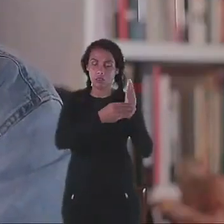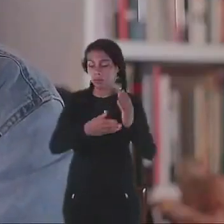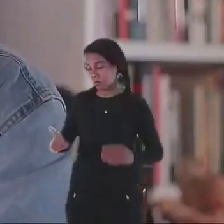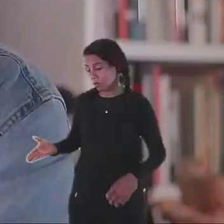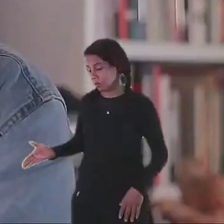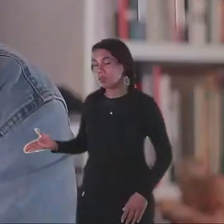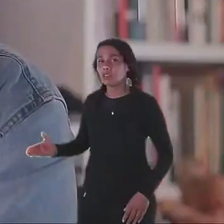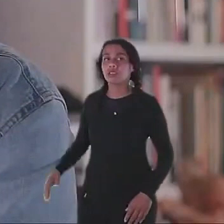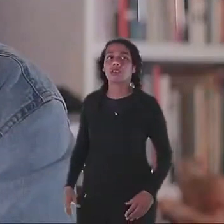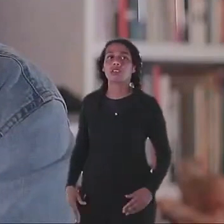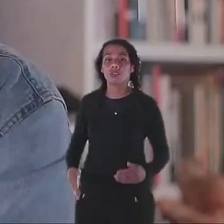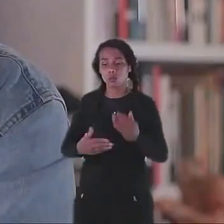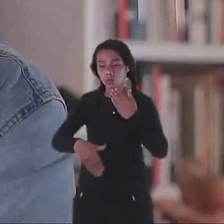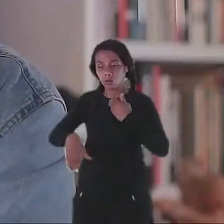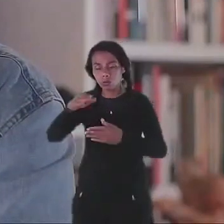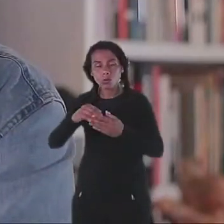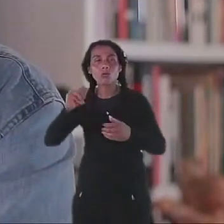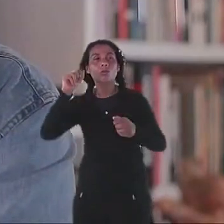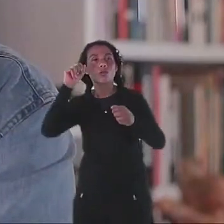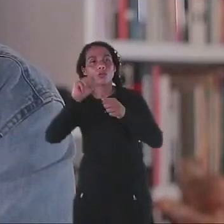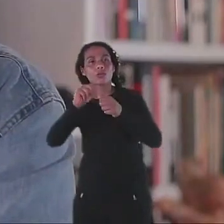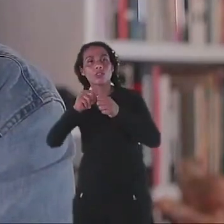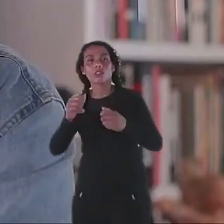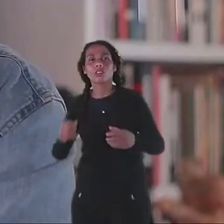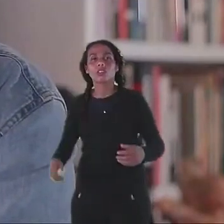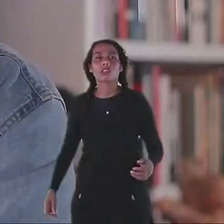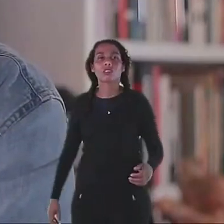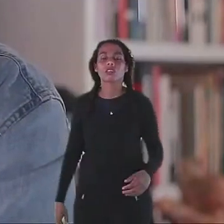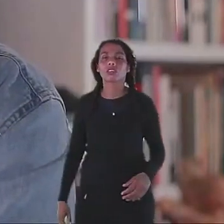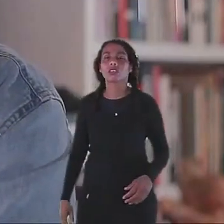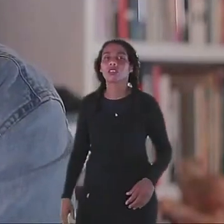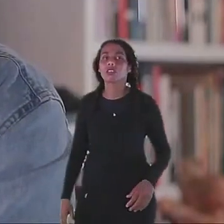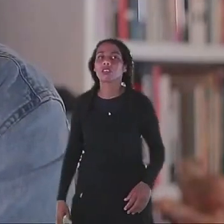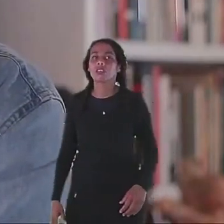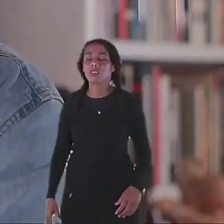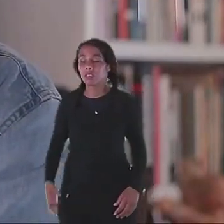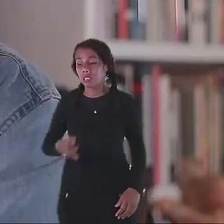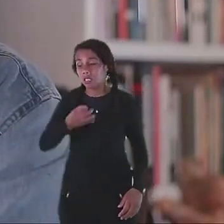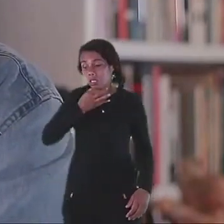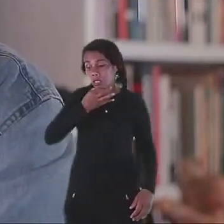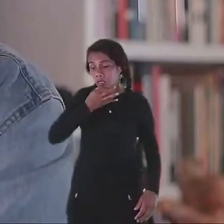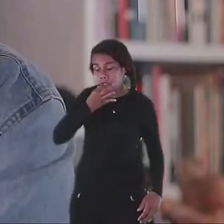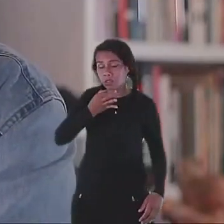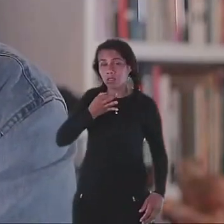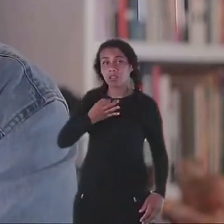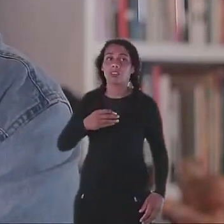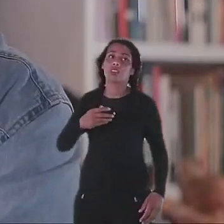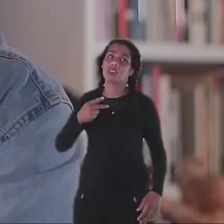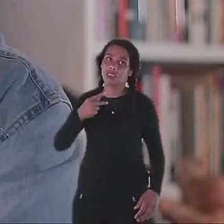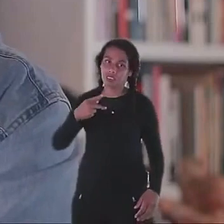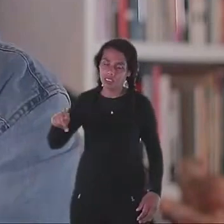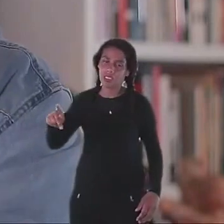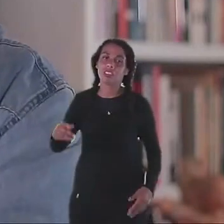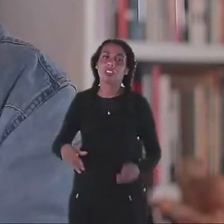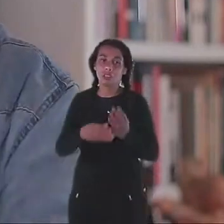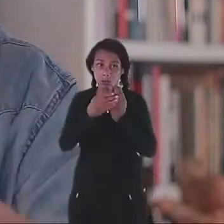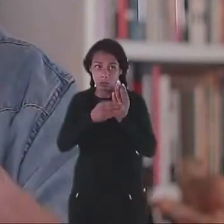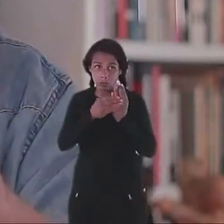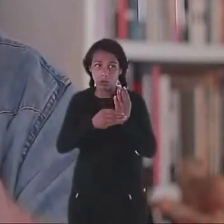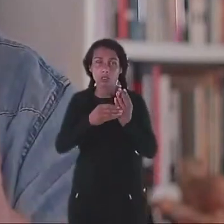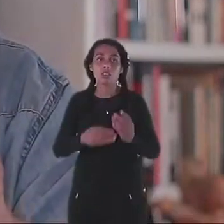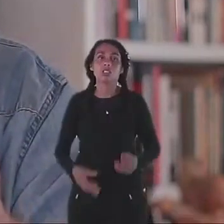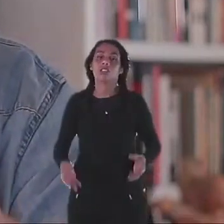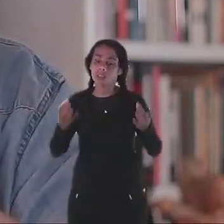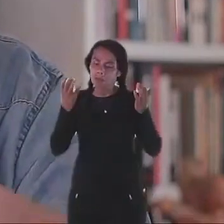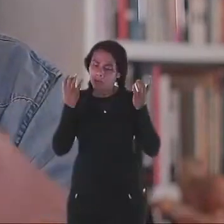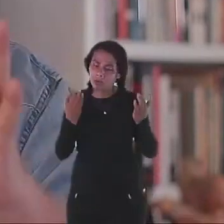de Tudo, editado pela Intrínseca Selo Crítica, que está à venda nas principais livrarias